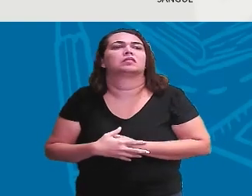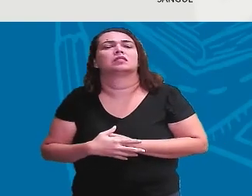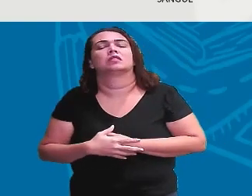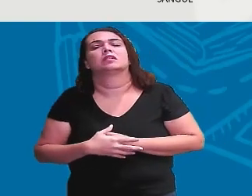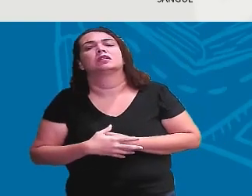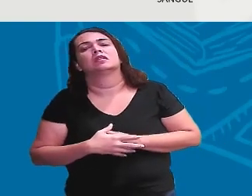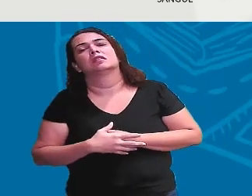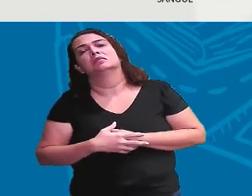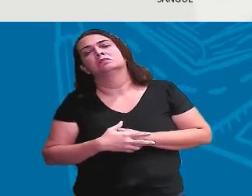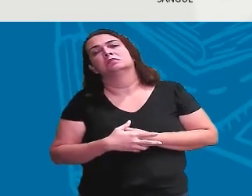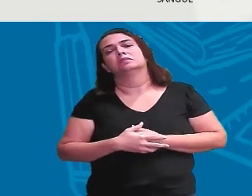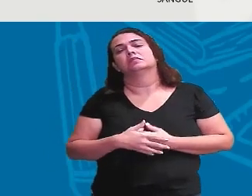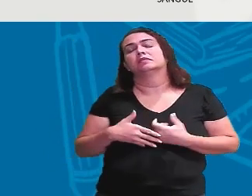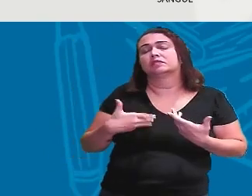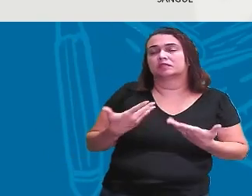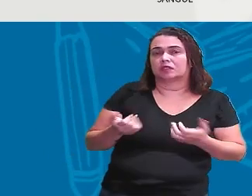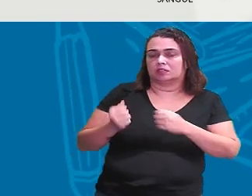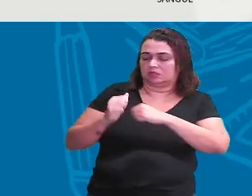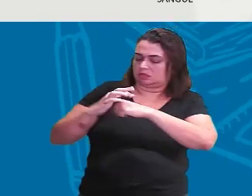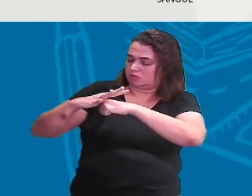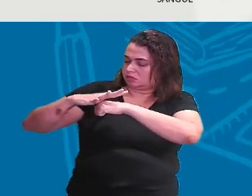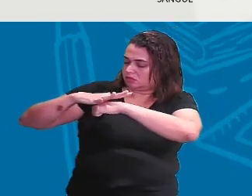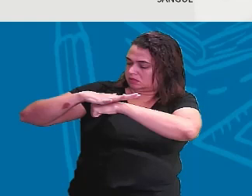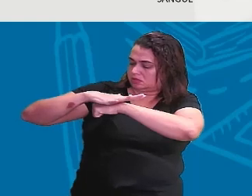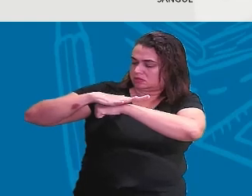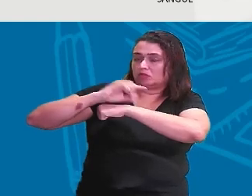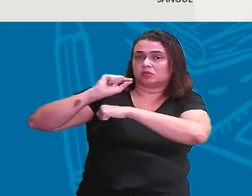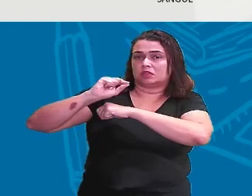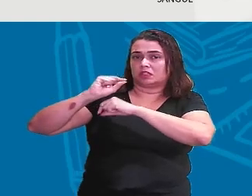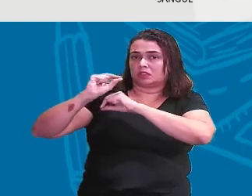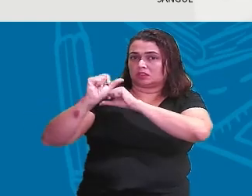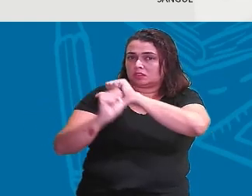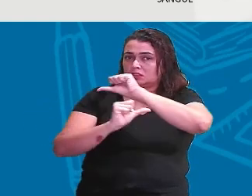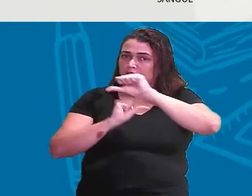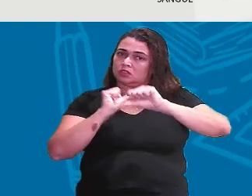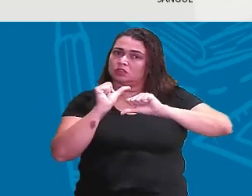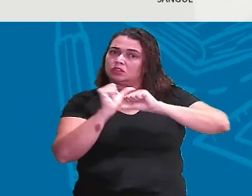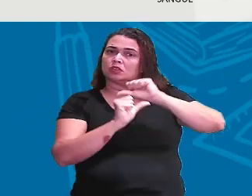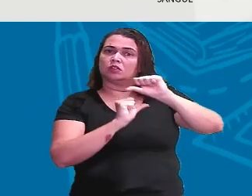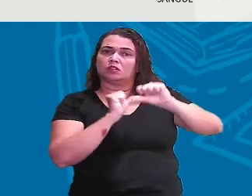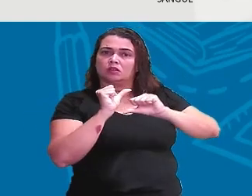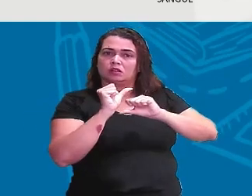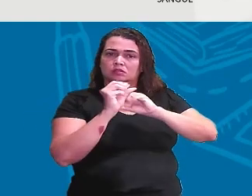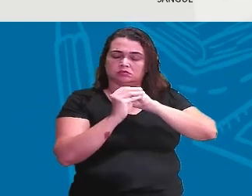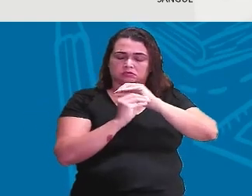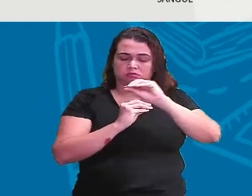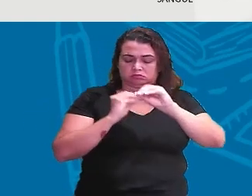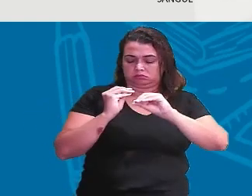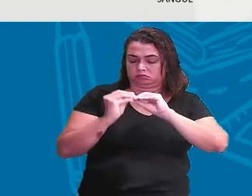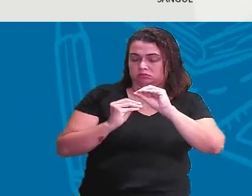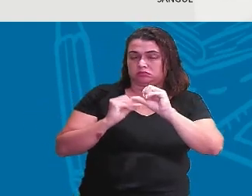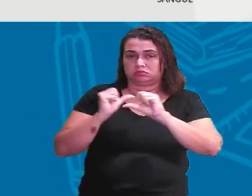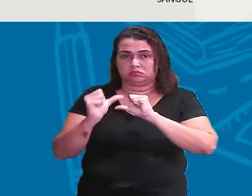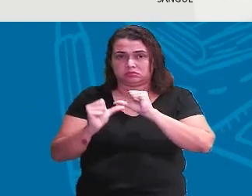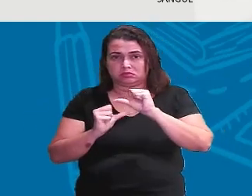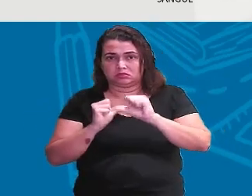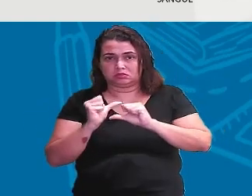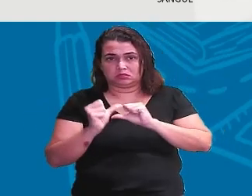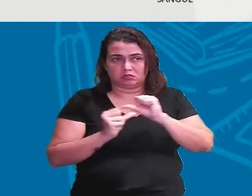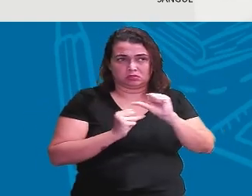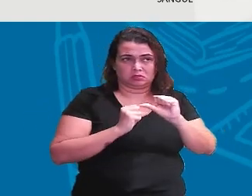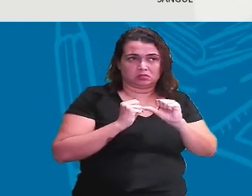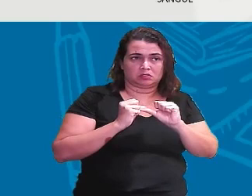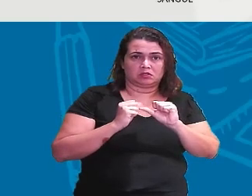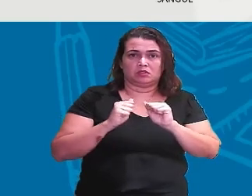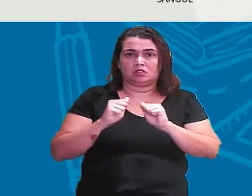nossos órgãos. E é nesses capilares que vai acontecer a troca, né, de nutrientes, a troca gasosa, a troca